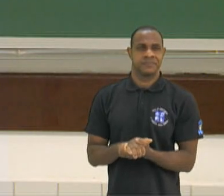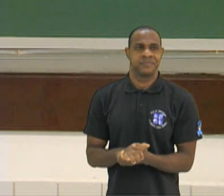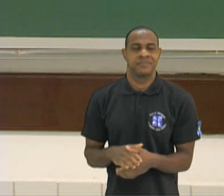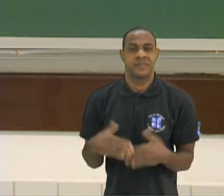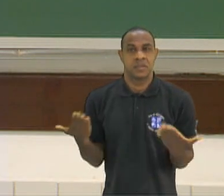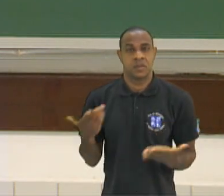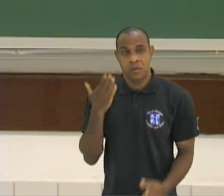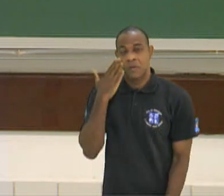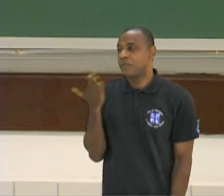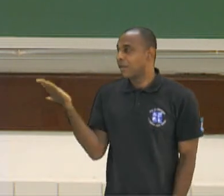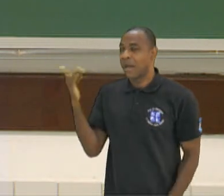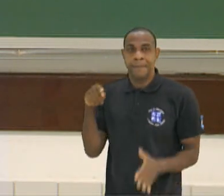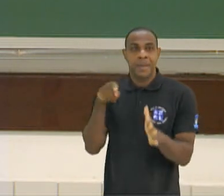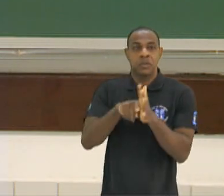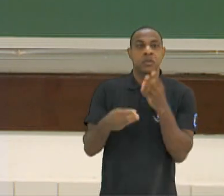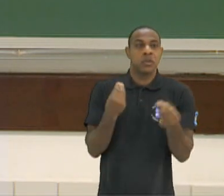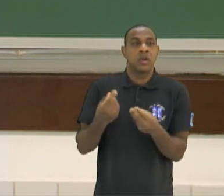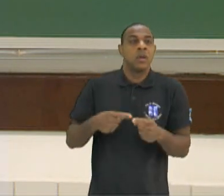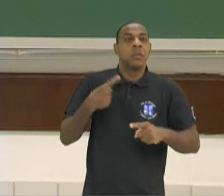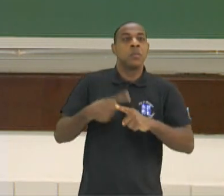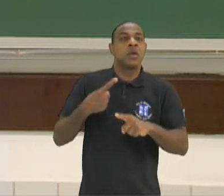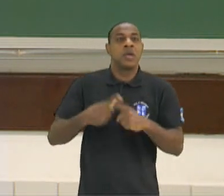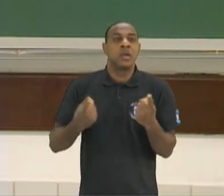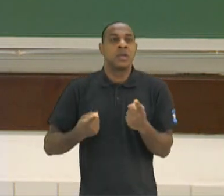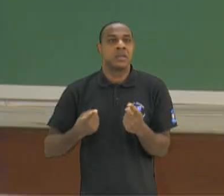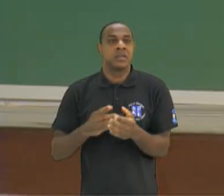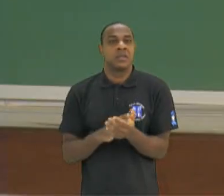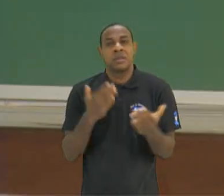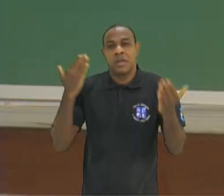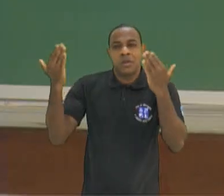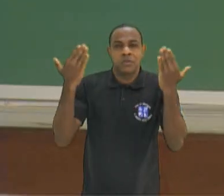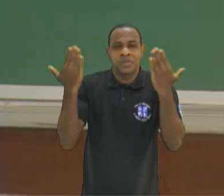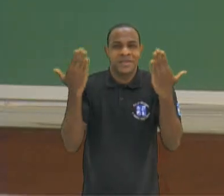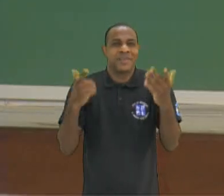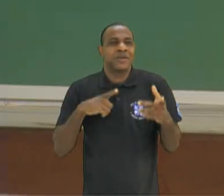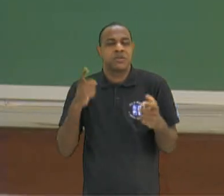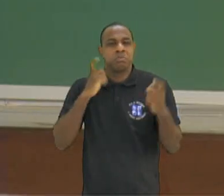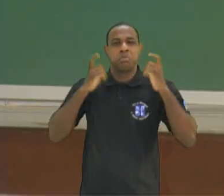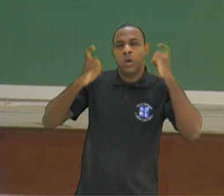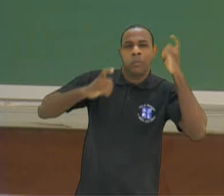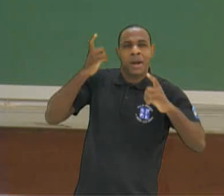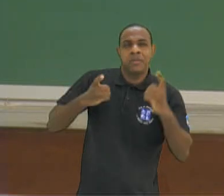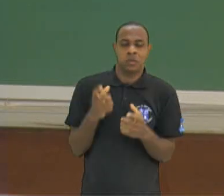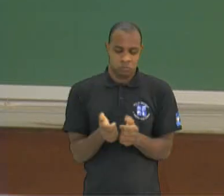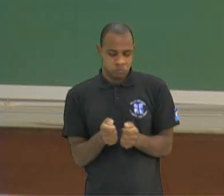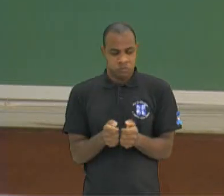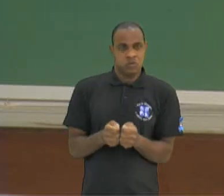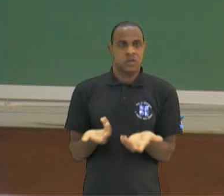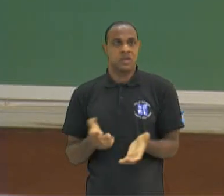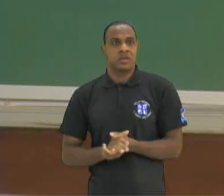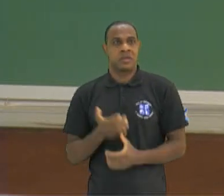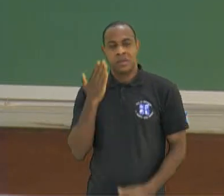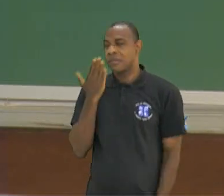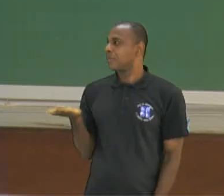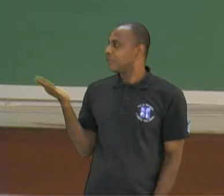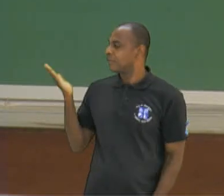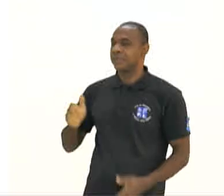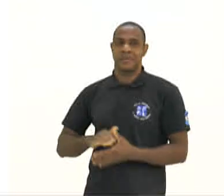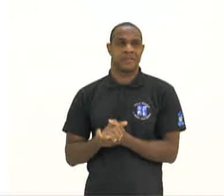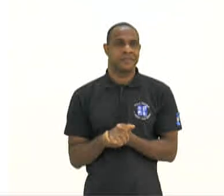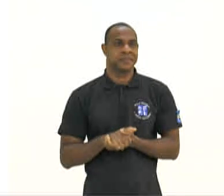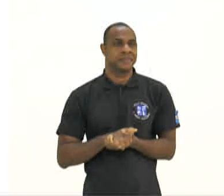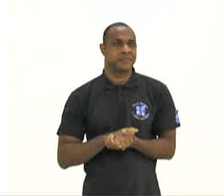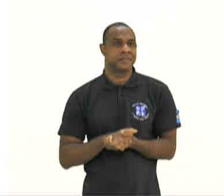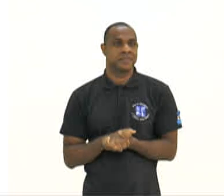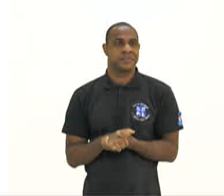Observem que a pergunta é, por que os experts estão preocupados com os videogames? Because it can